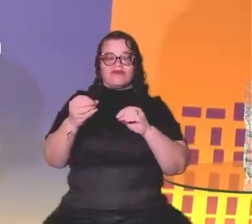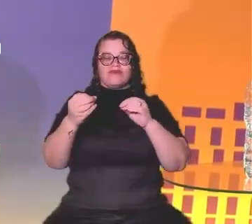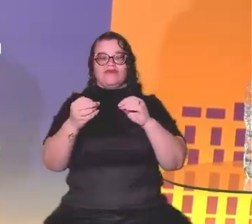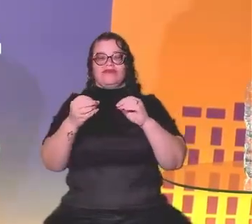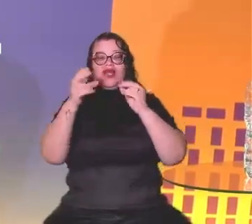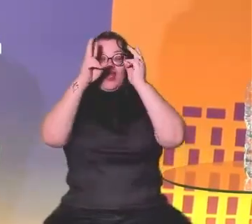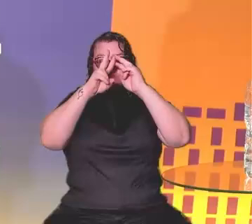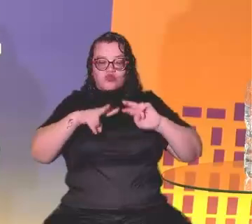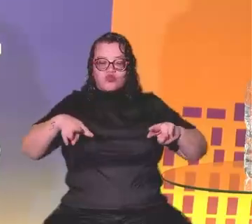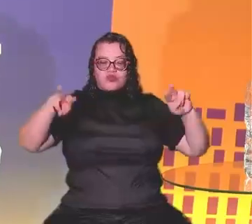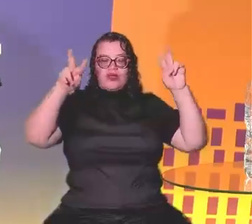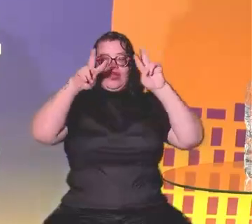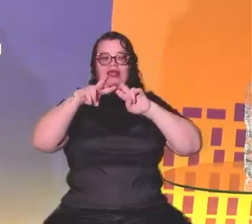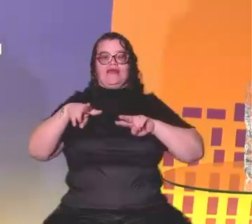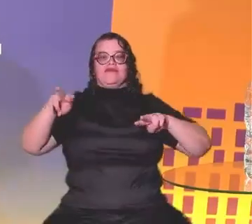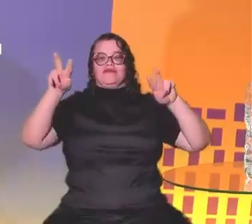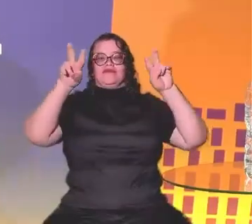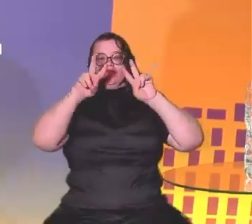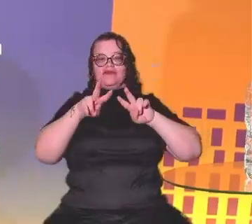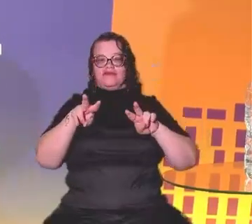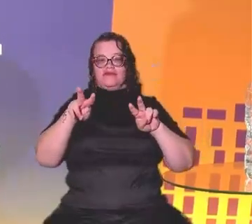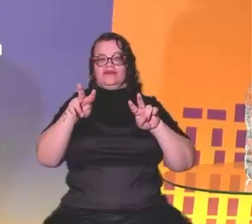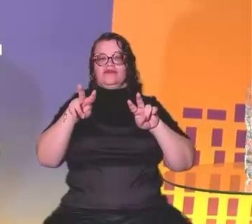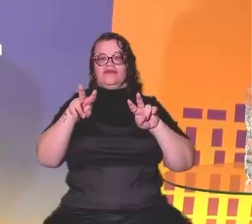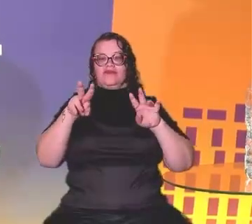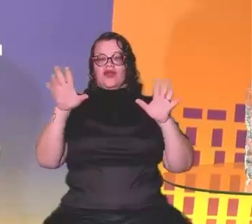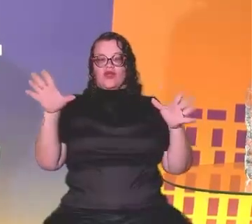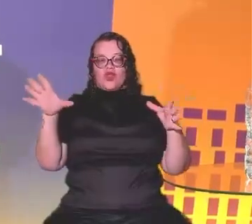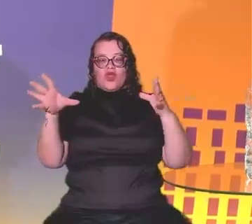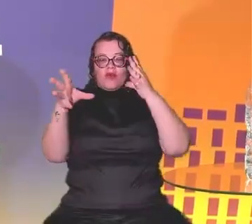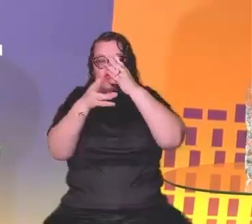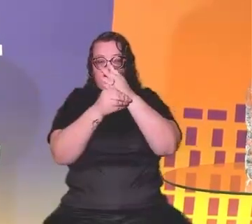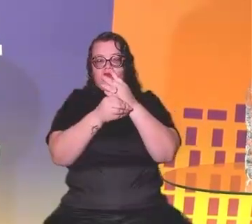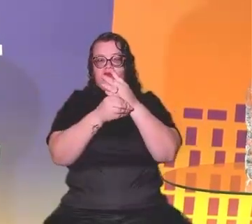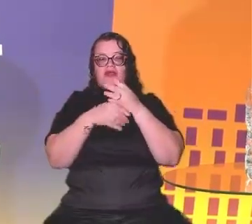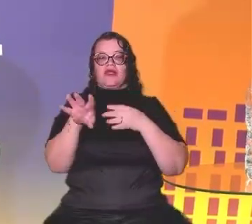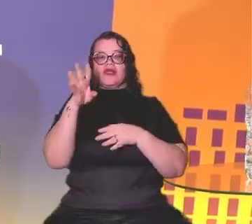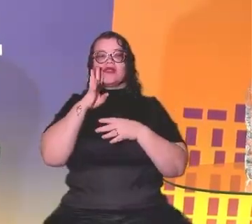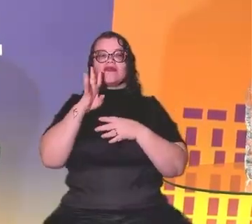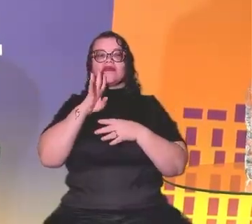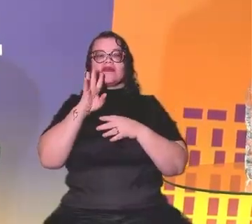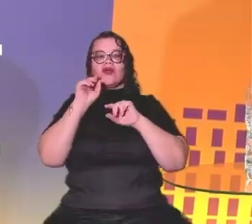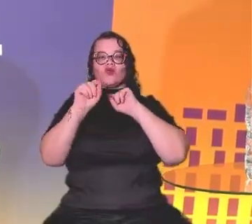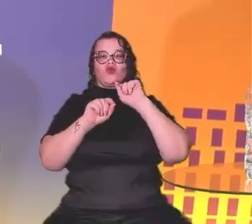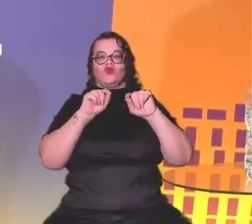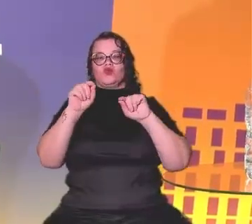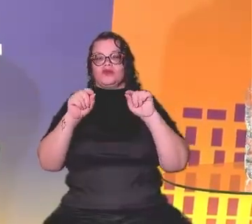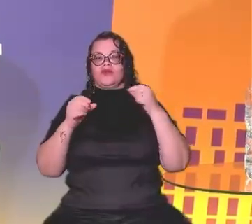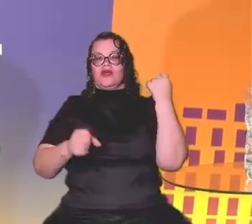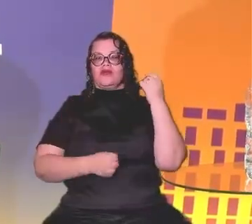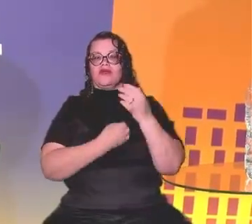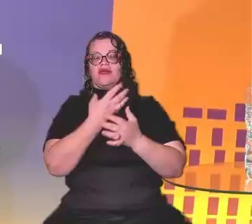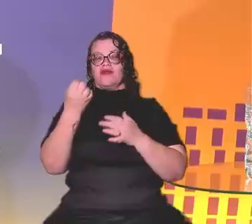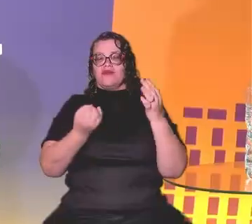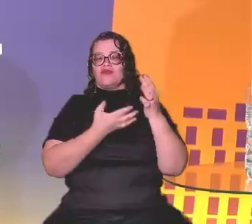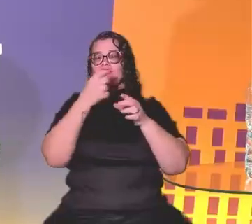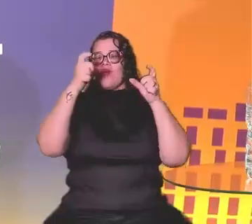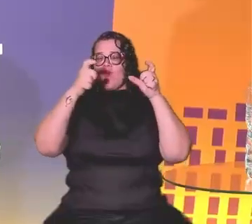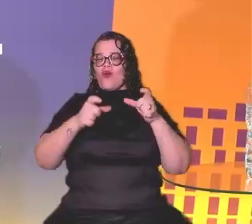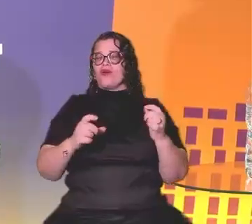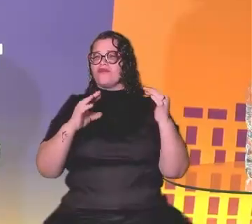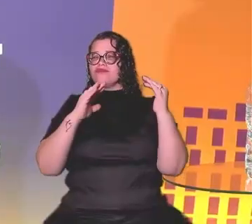mesmo de visualizar as coisas. E, só para complementar, assim, uma parada que eu acho bem legal, é quando a poesia mora no